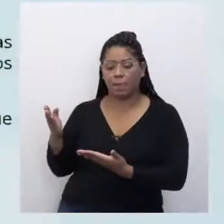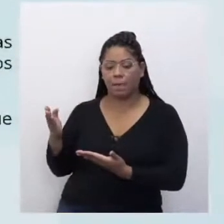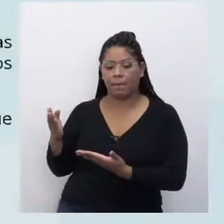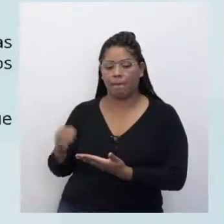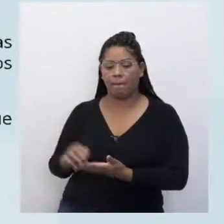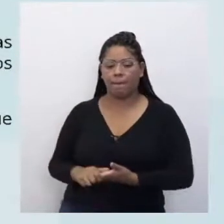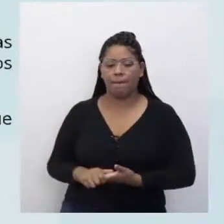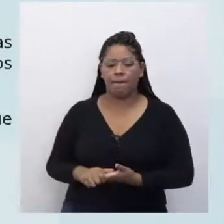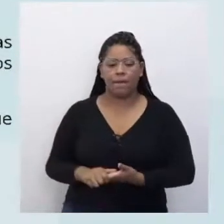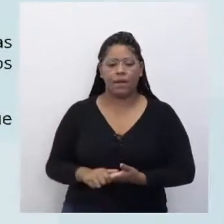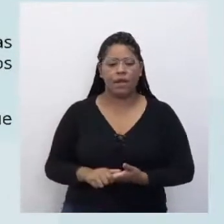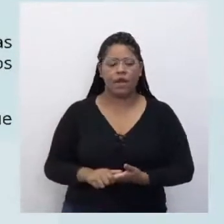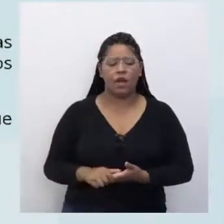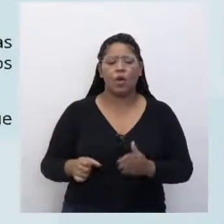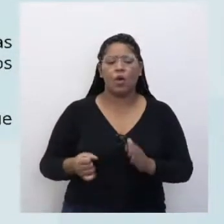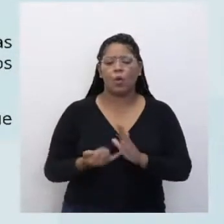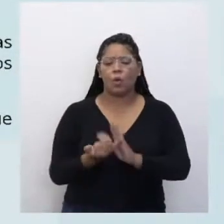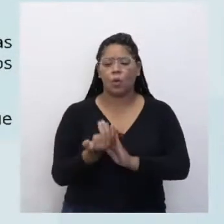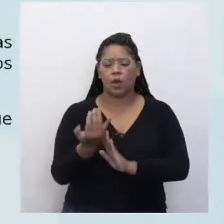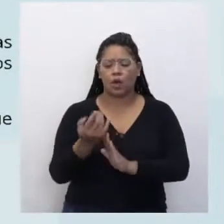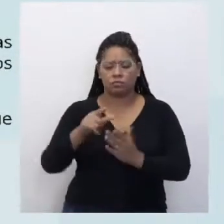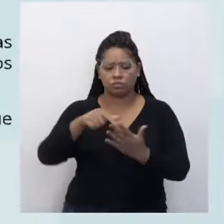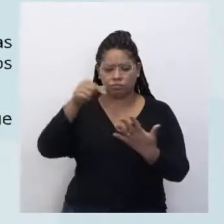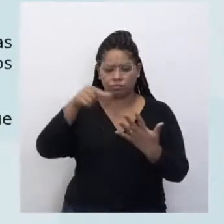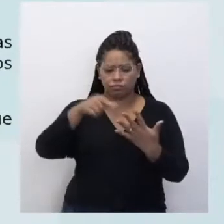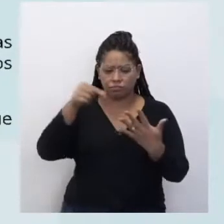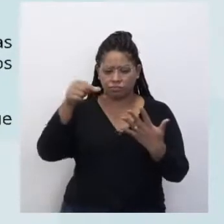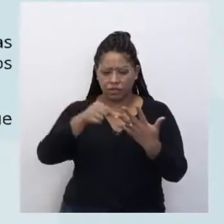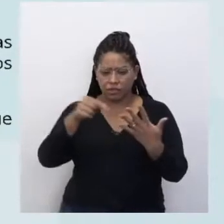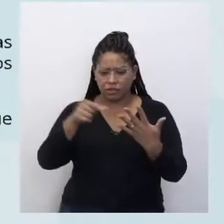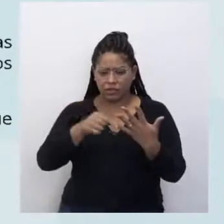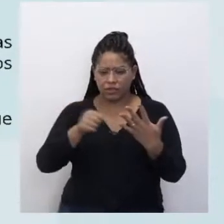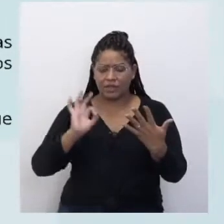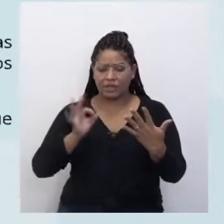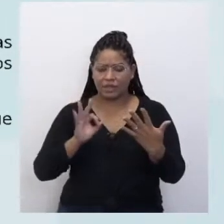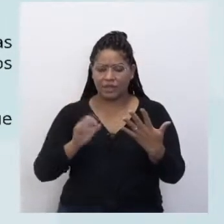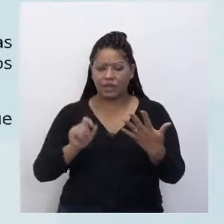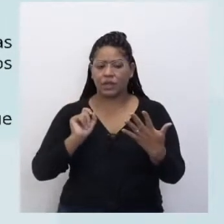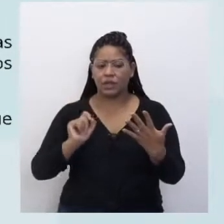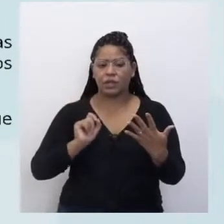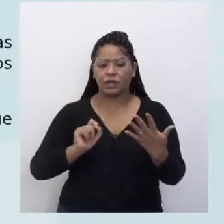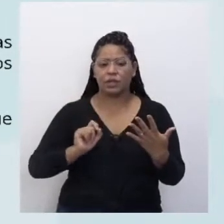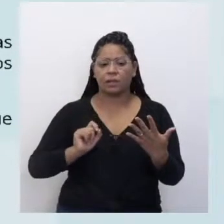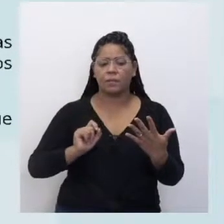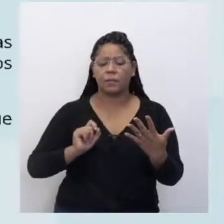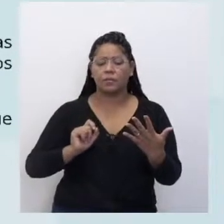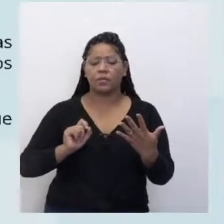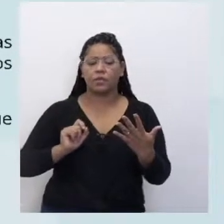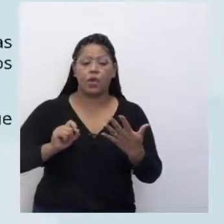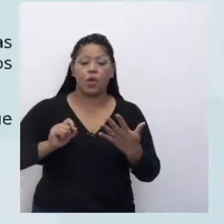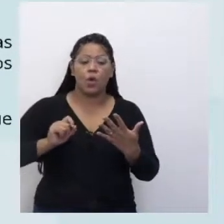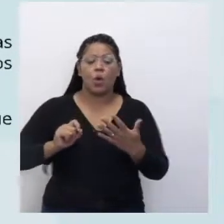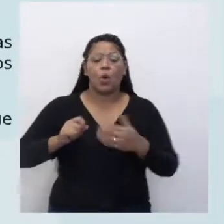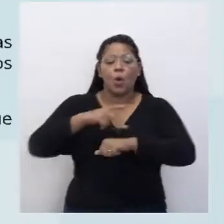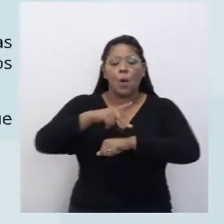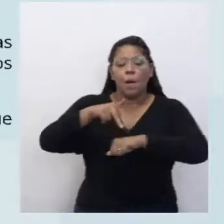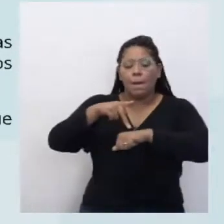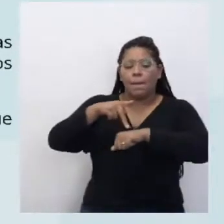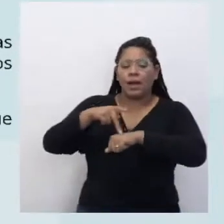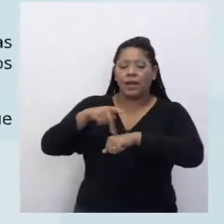Qual das alternativas abaixo representa um fator decisivo para que os reis europeus se aproximassem da burguesia